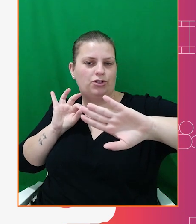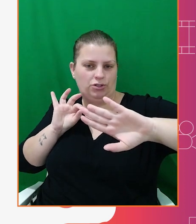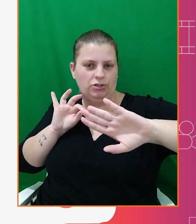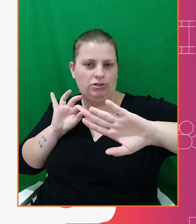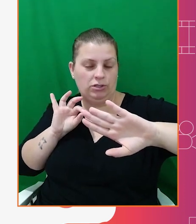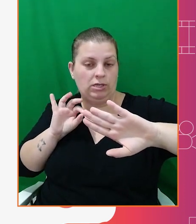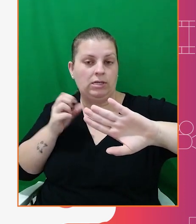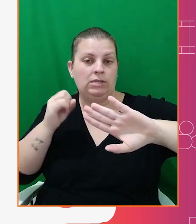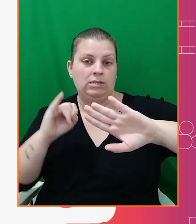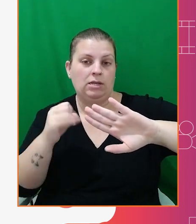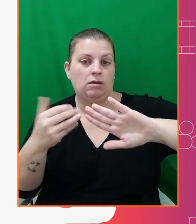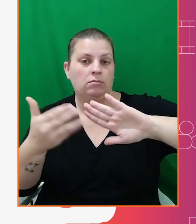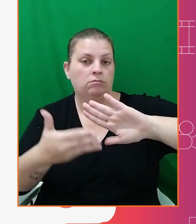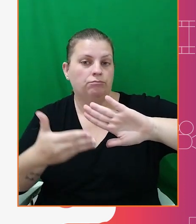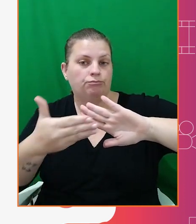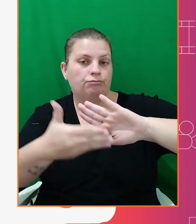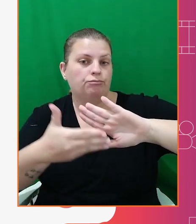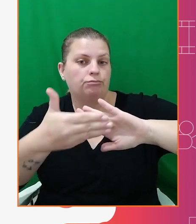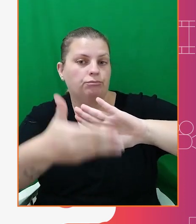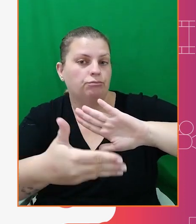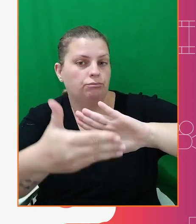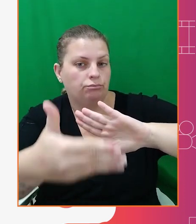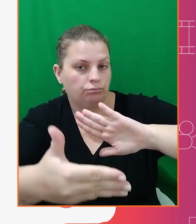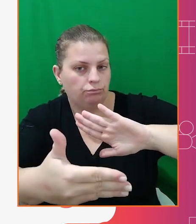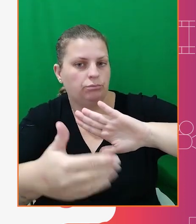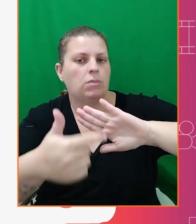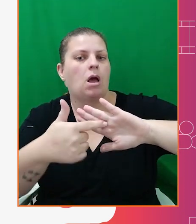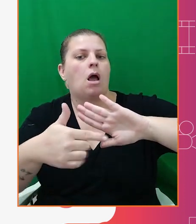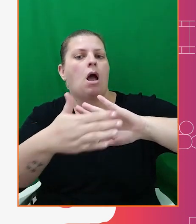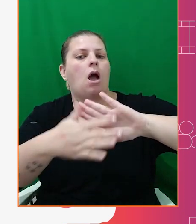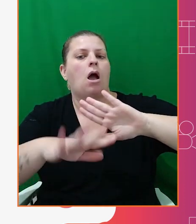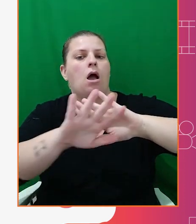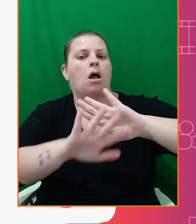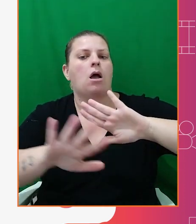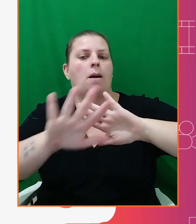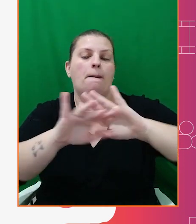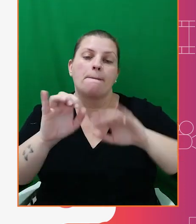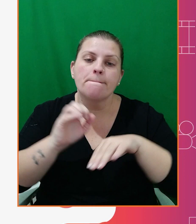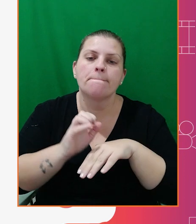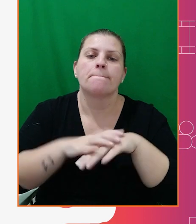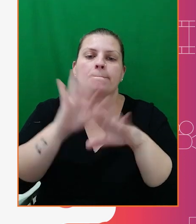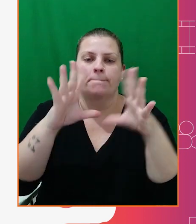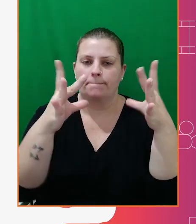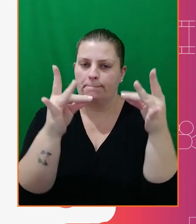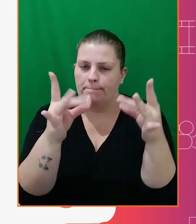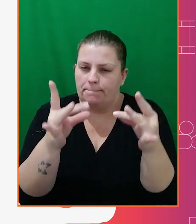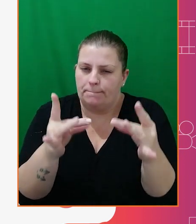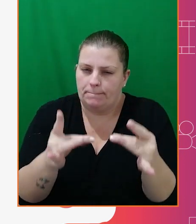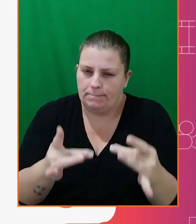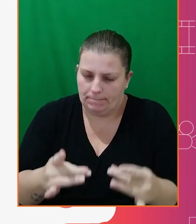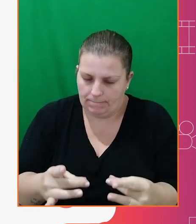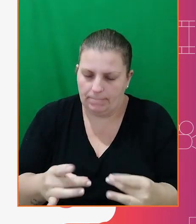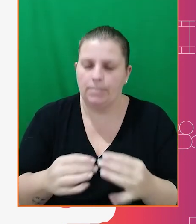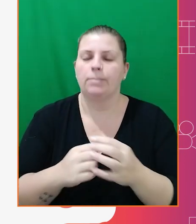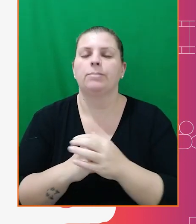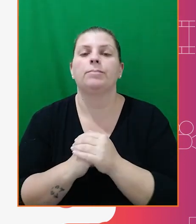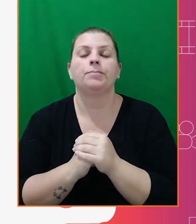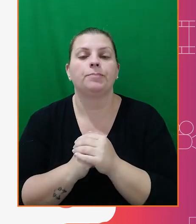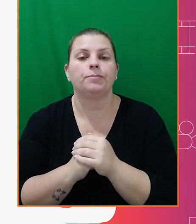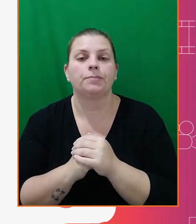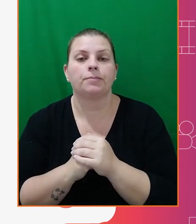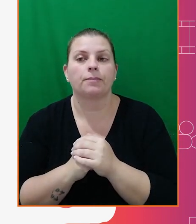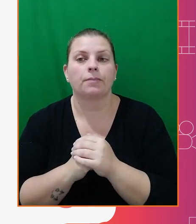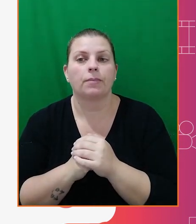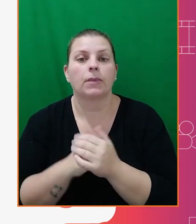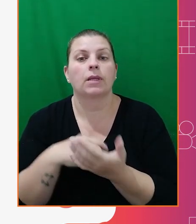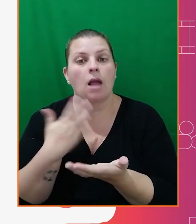os elementos que estão mais à frente, nos primeiros planos, costumam apresentar mais detalhes. As texturas